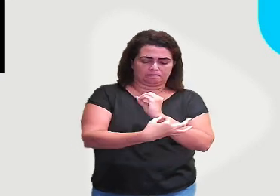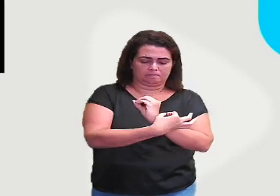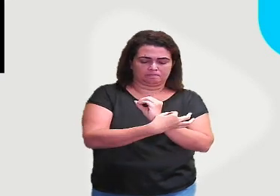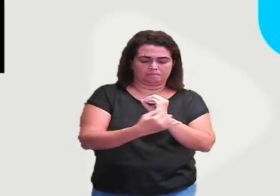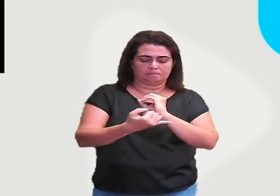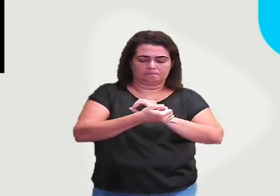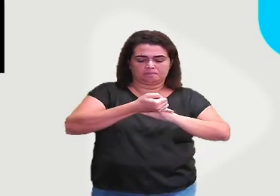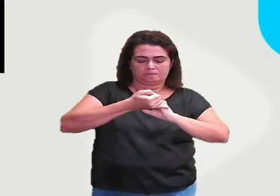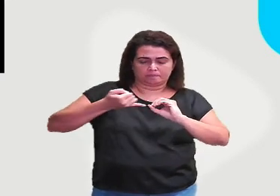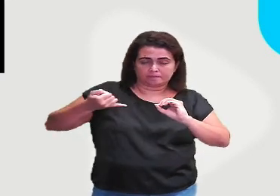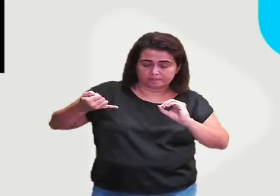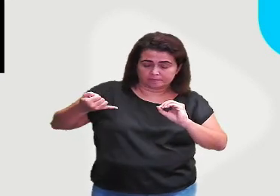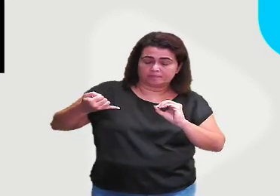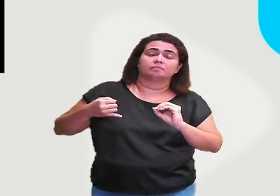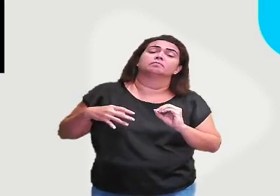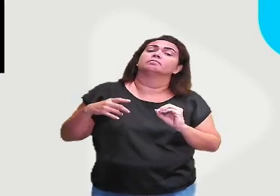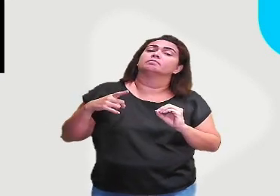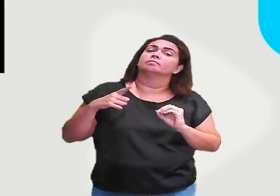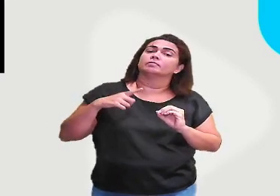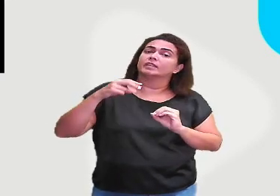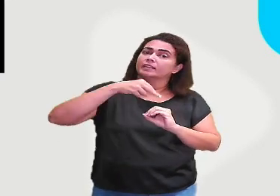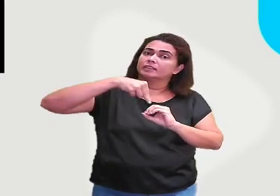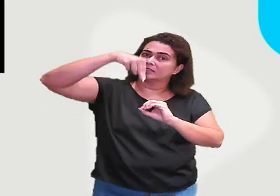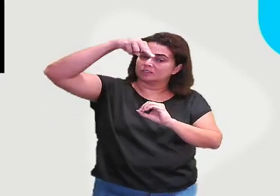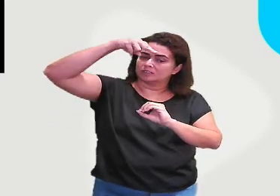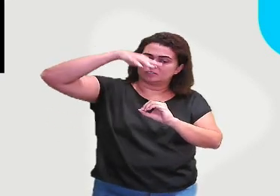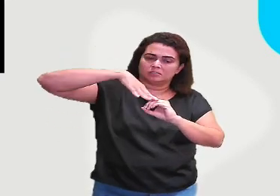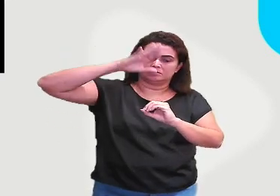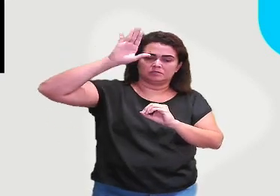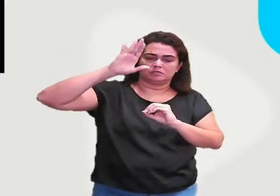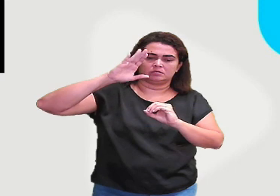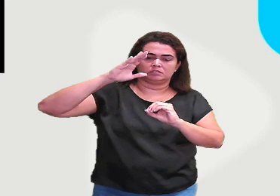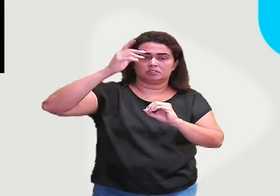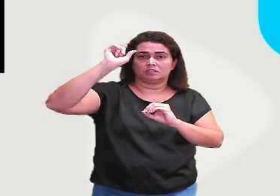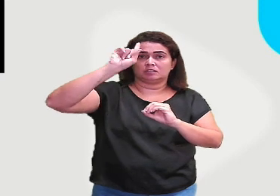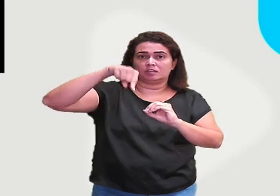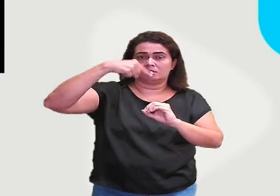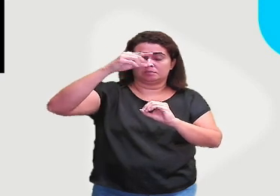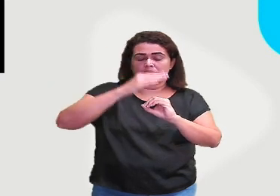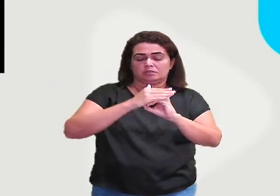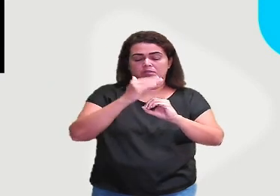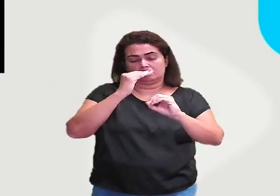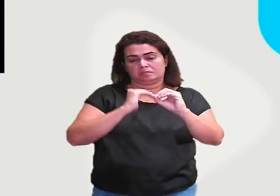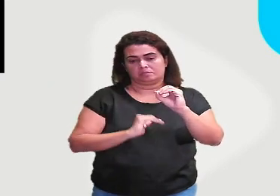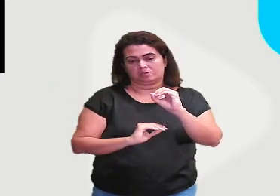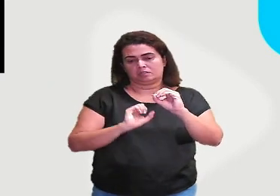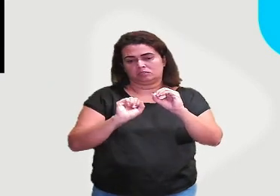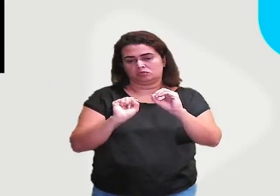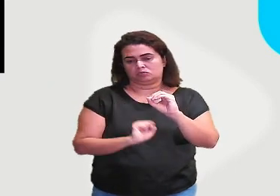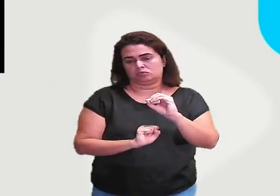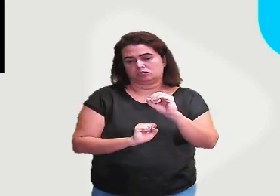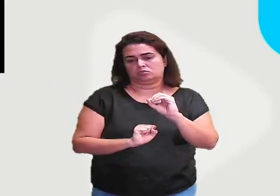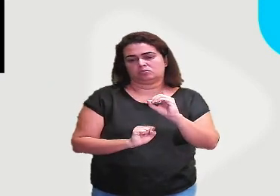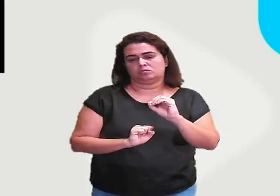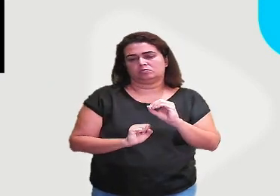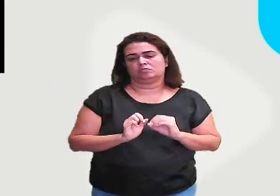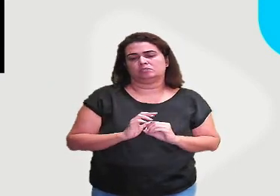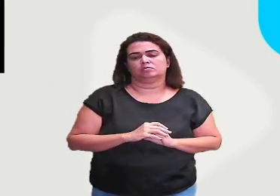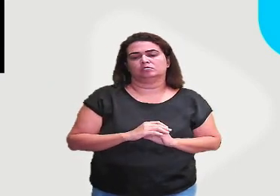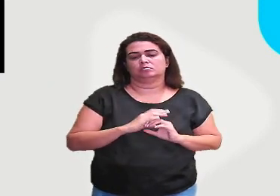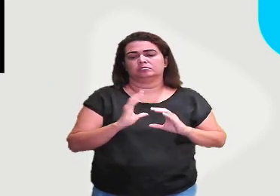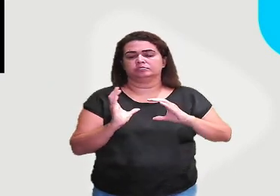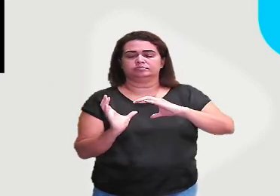norte. E agora, ao mesmo tempo, nós vemos que a incidência do Sol está se dando mais no hemisfério sul, em relação ao Trópico